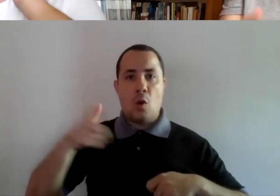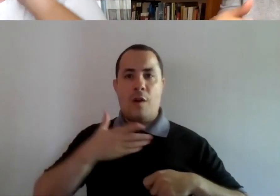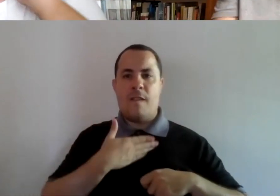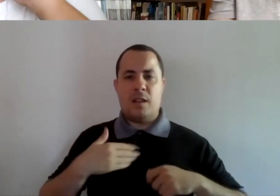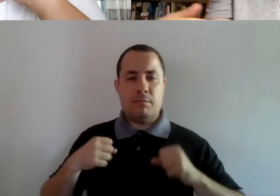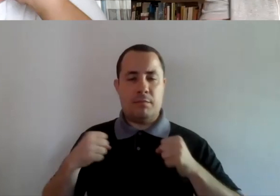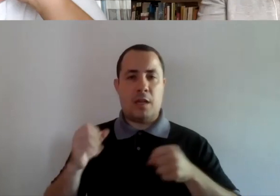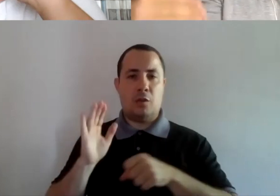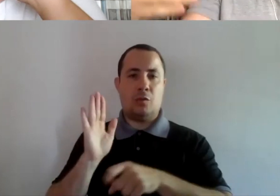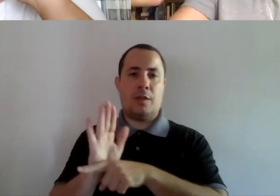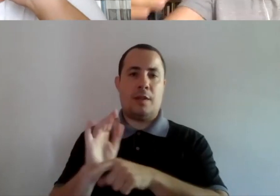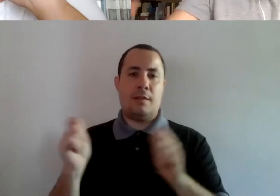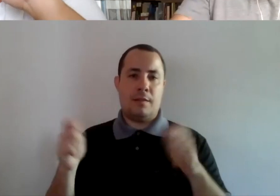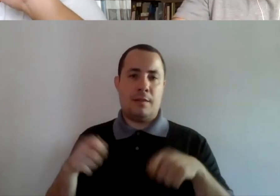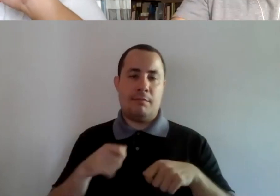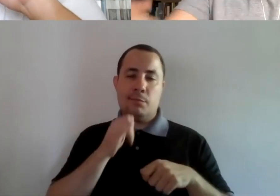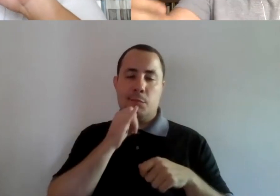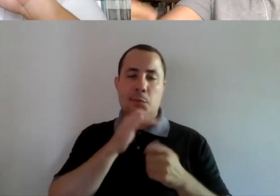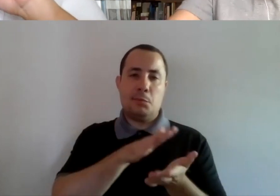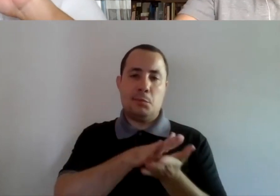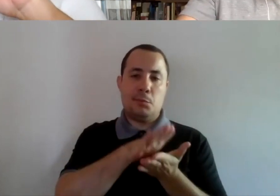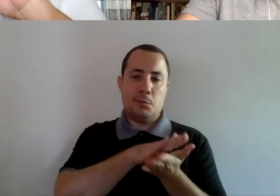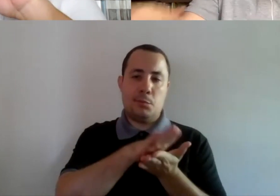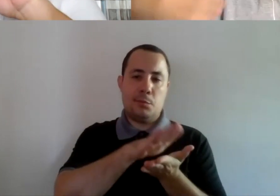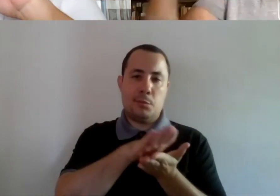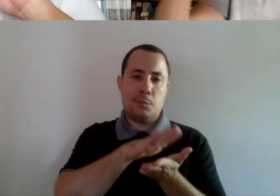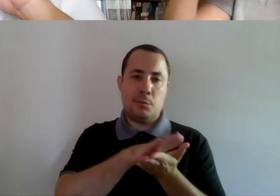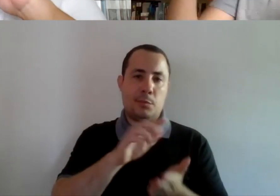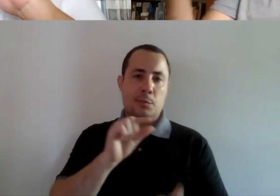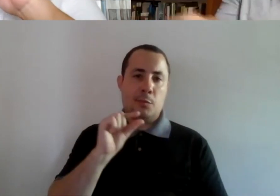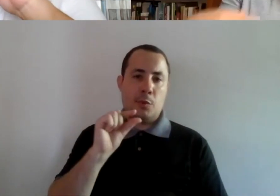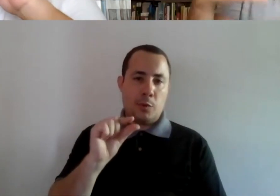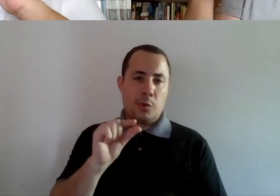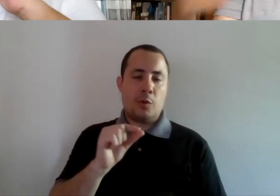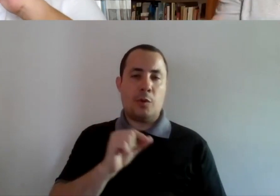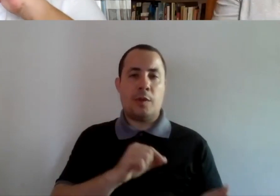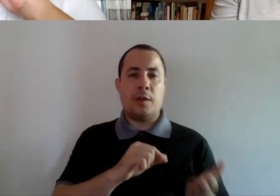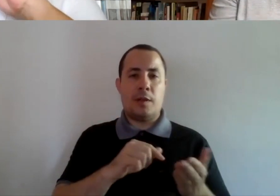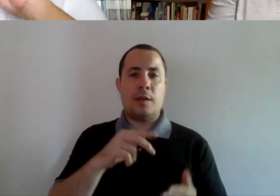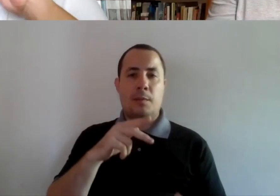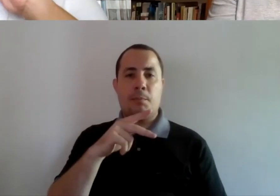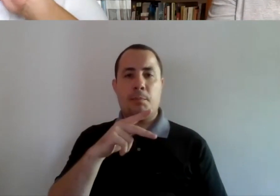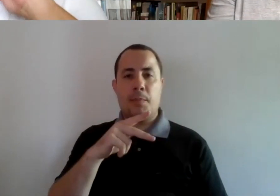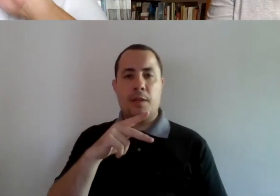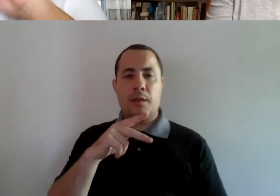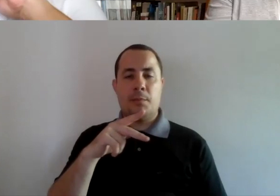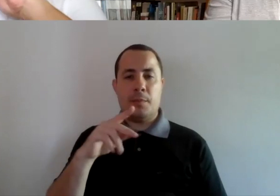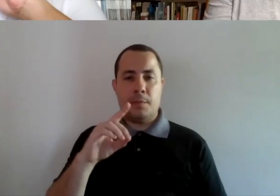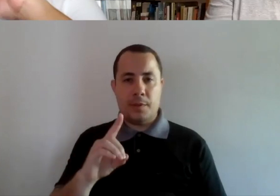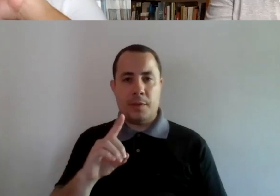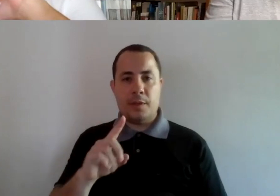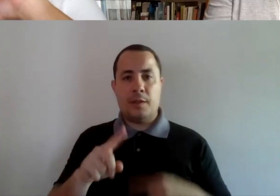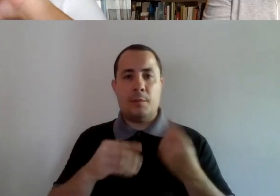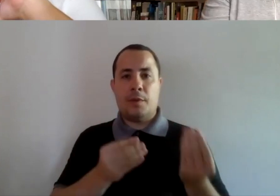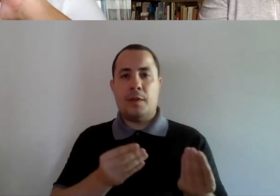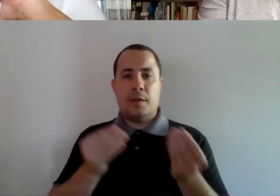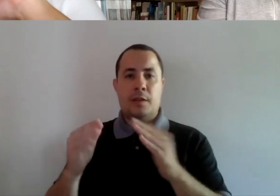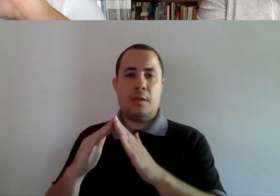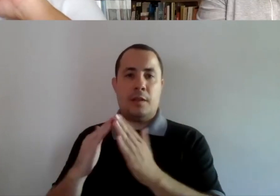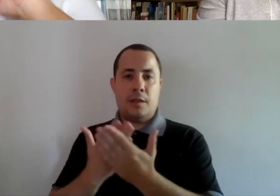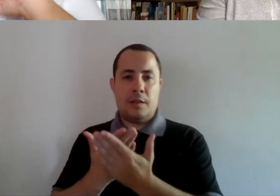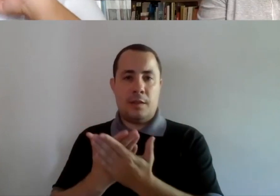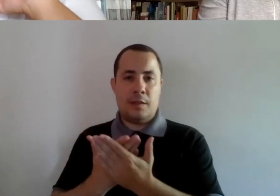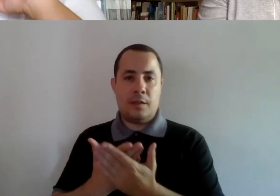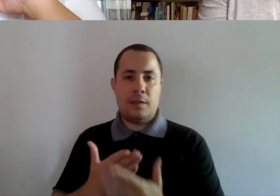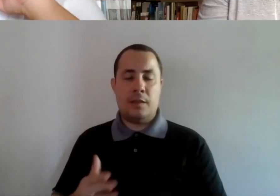um livro quando ele né, passa no PNPD para ir para as escolas e tudo isso, aí sim é feita uma tiragem maior, né?